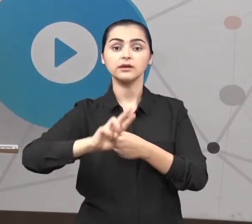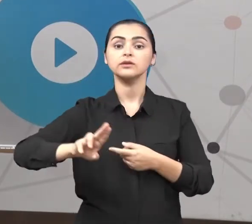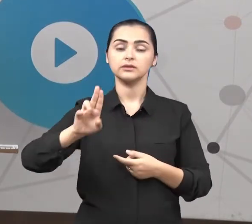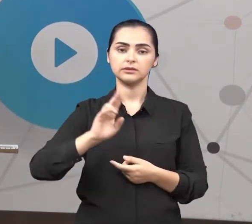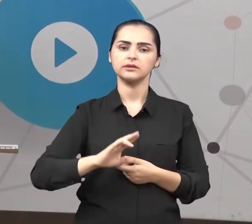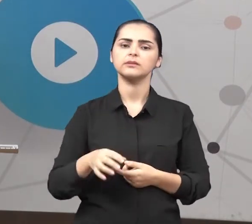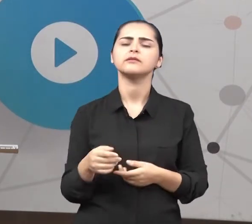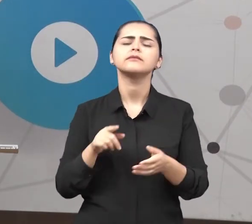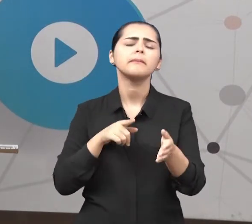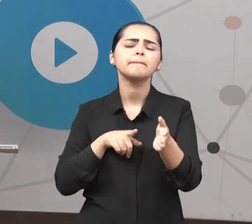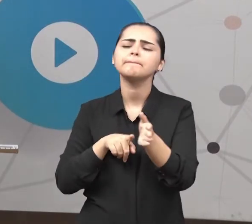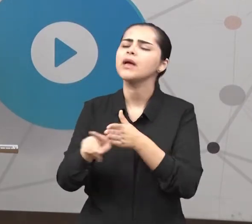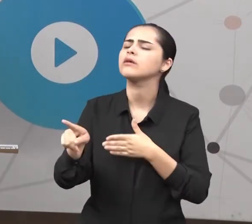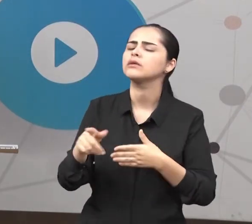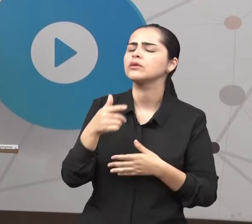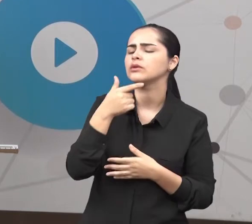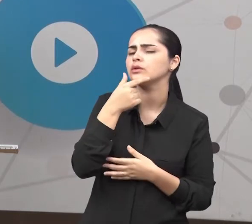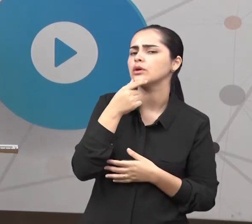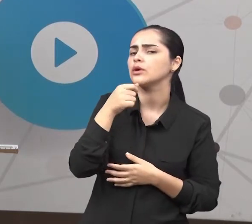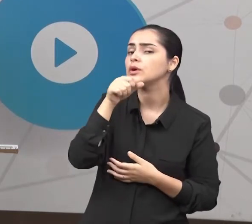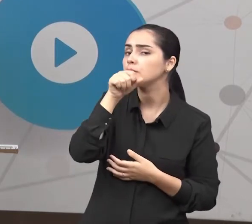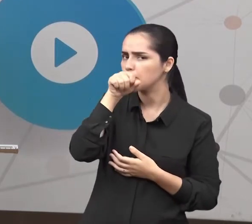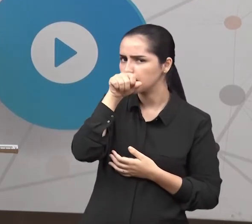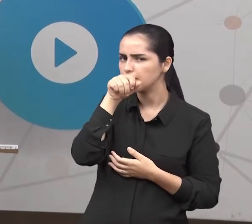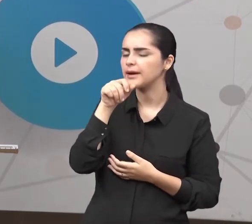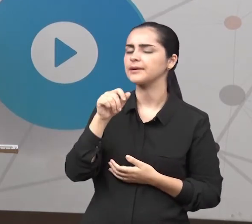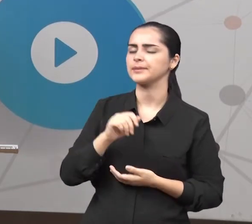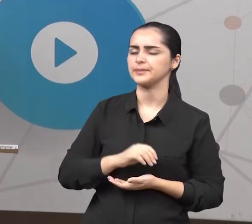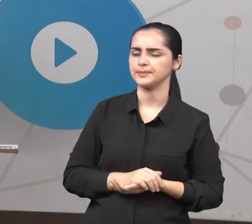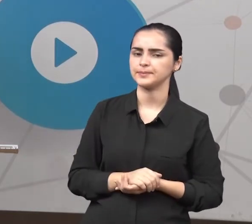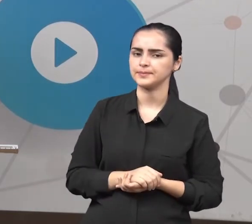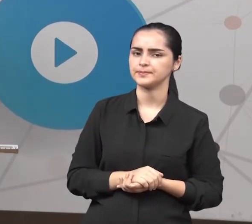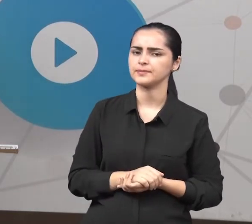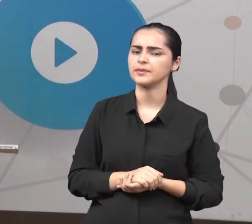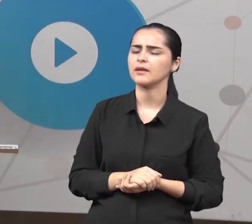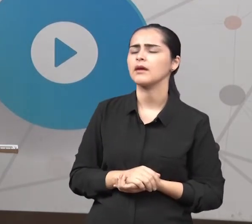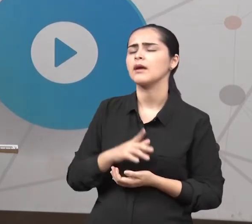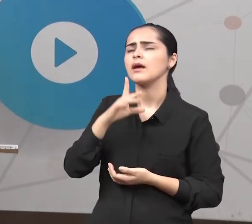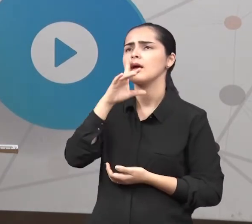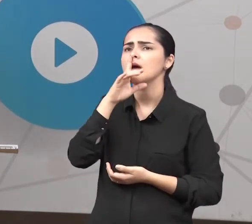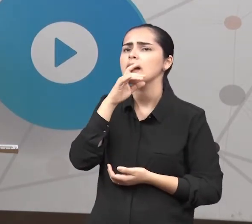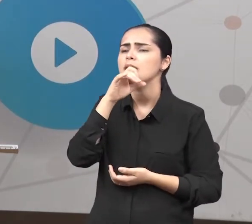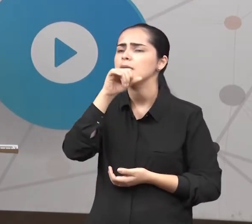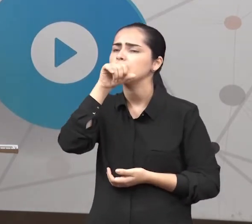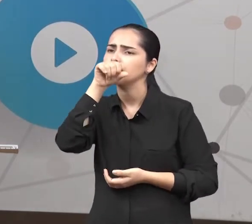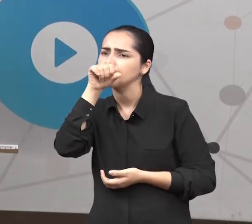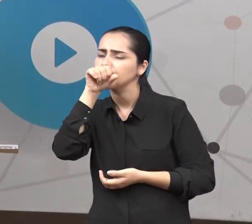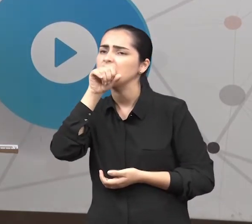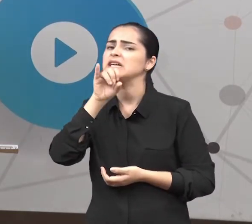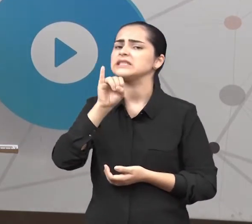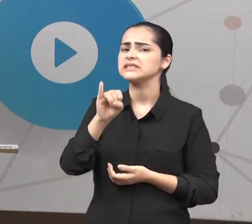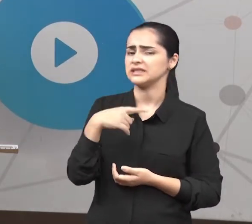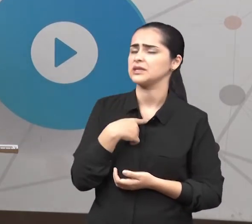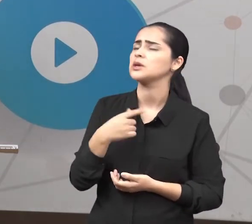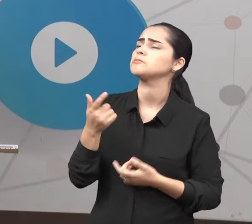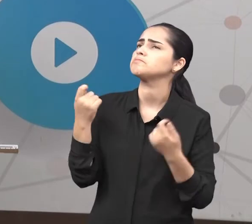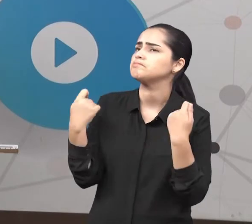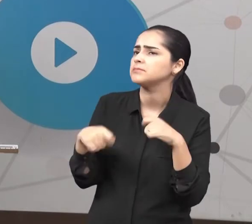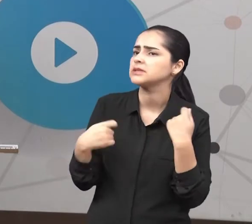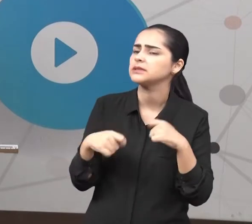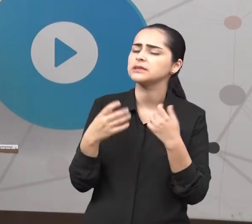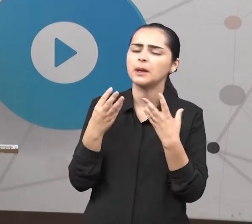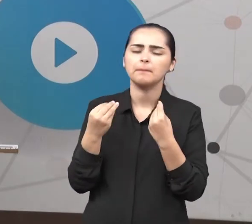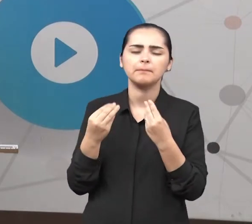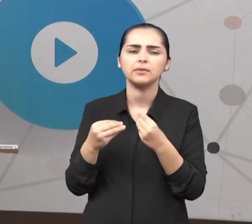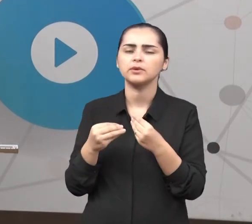E ele foi perguntar ao seu pai: "Papai, Se um dia eu precisar muito